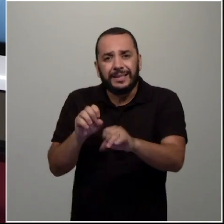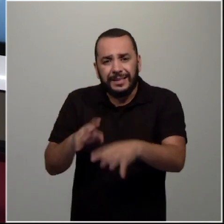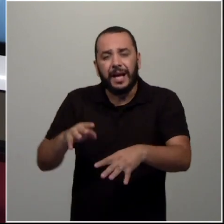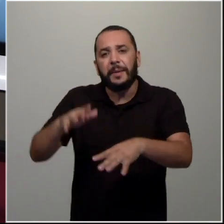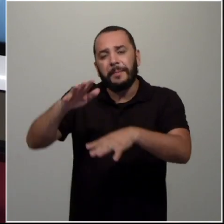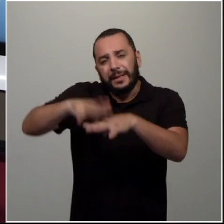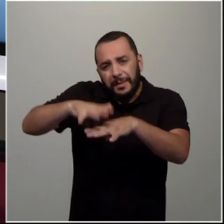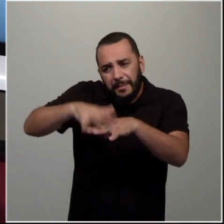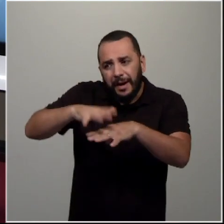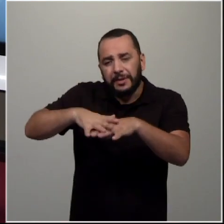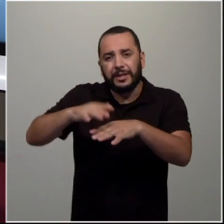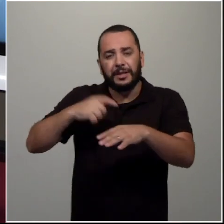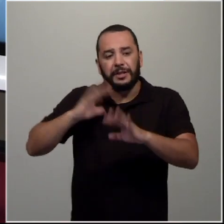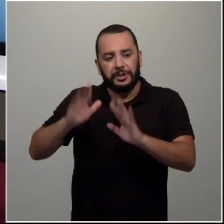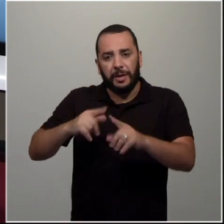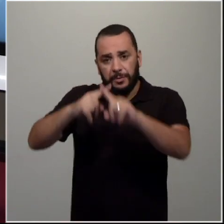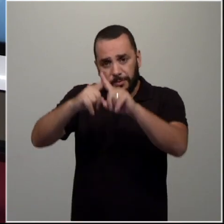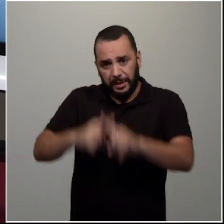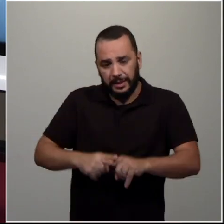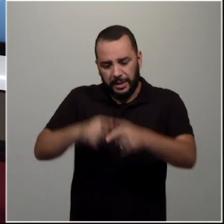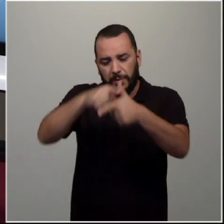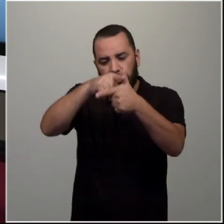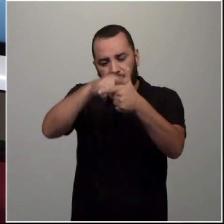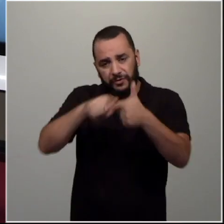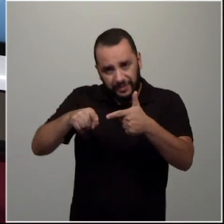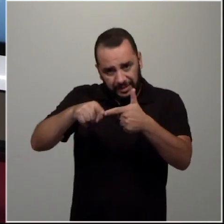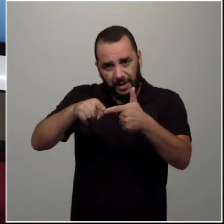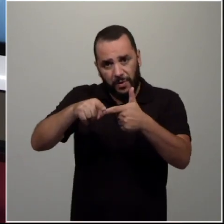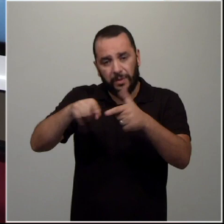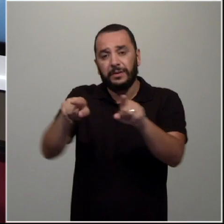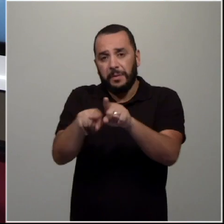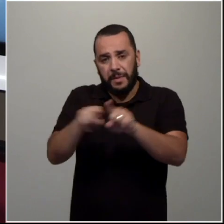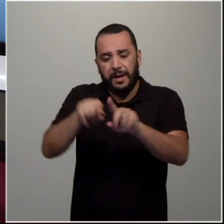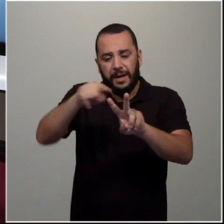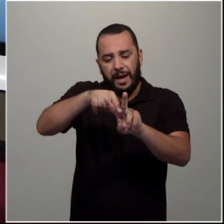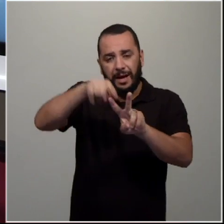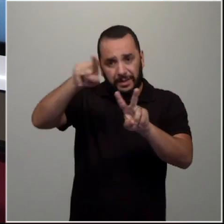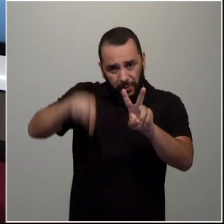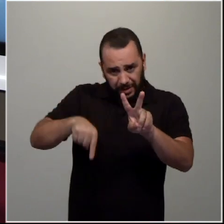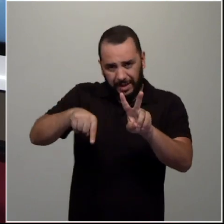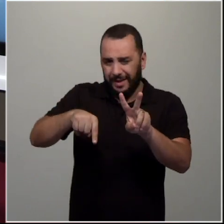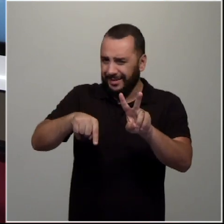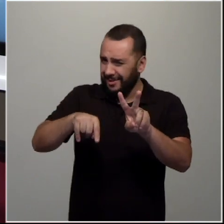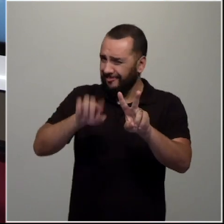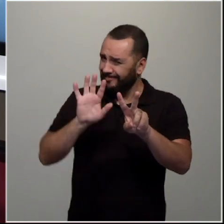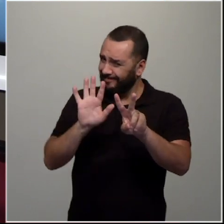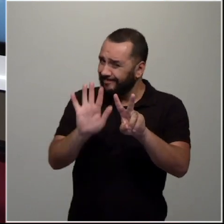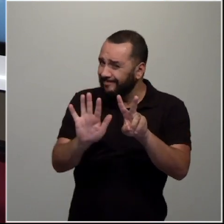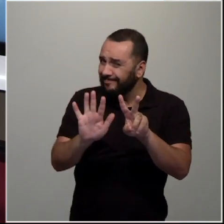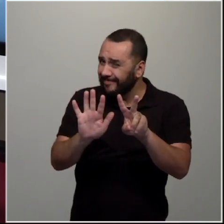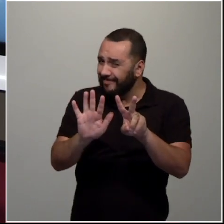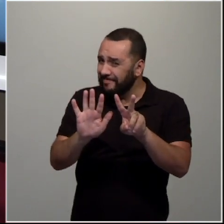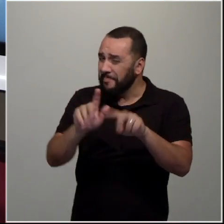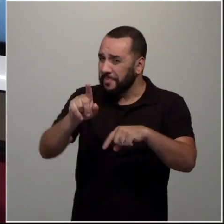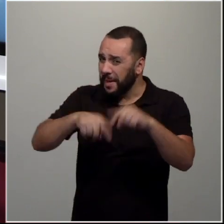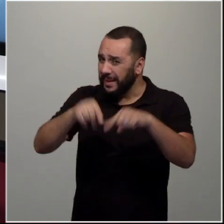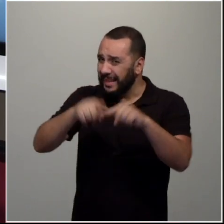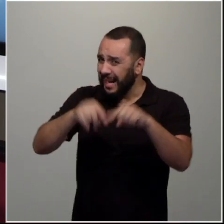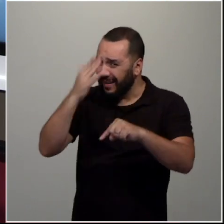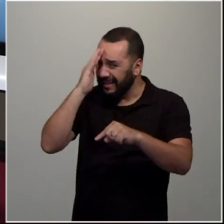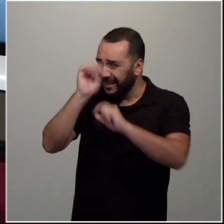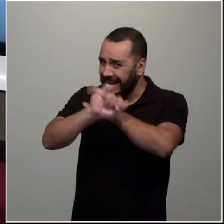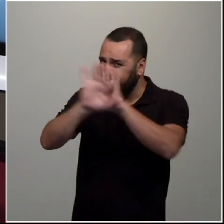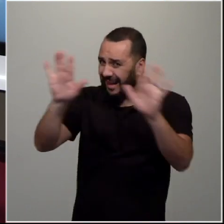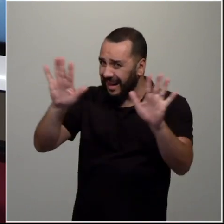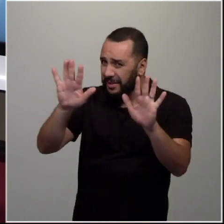e raiz quadrada é esse material também não é o material é facilmente e é compreendido